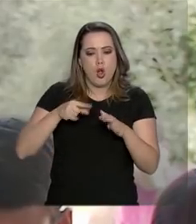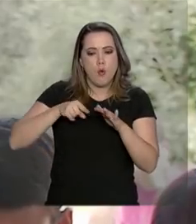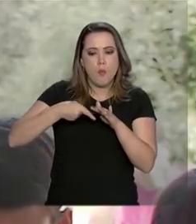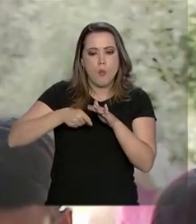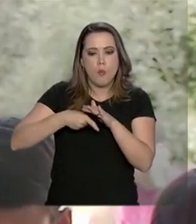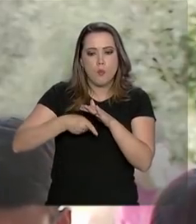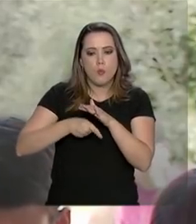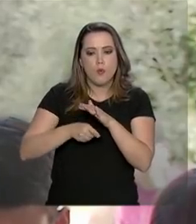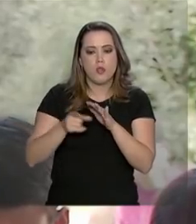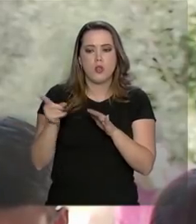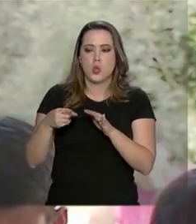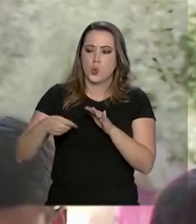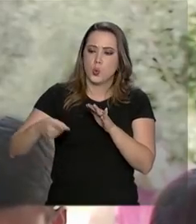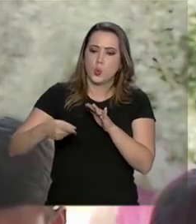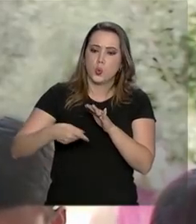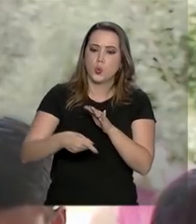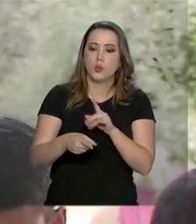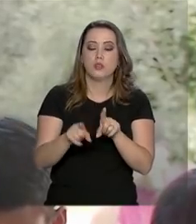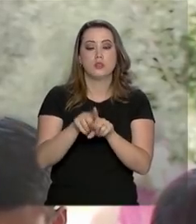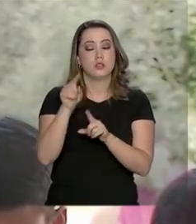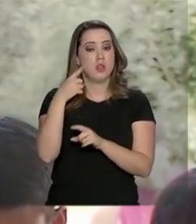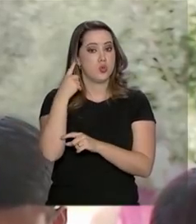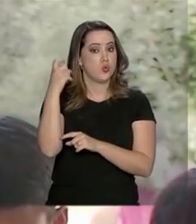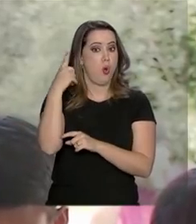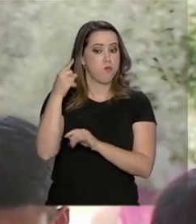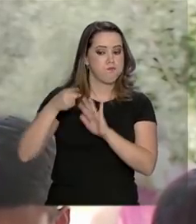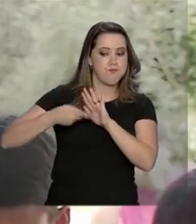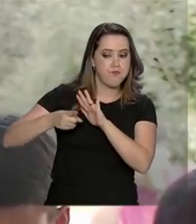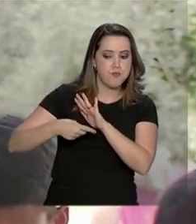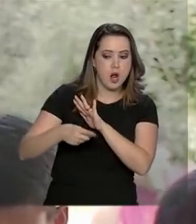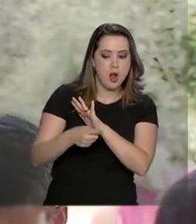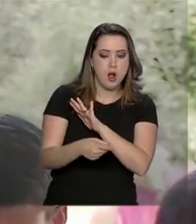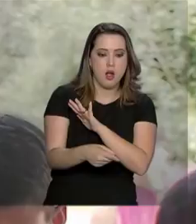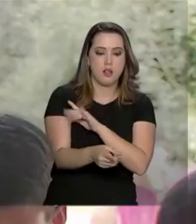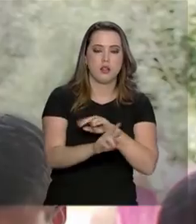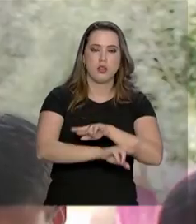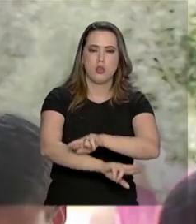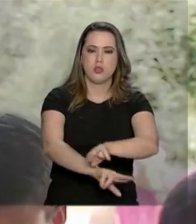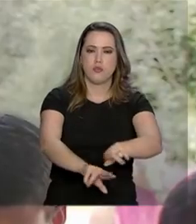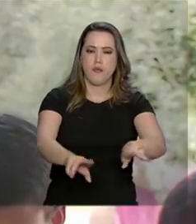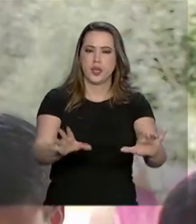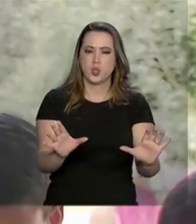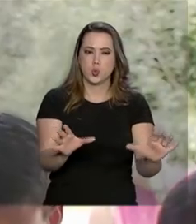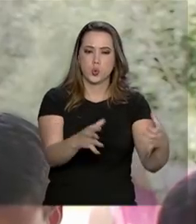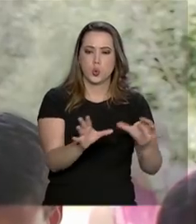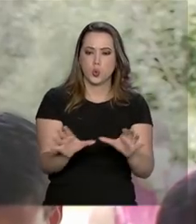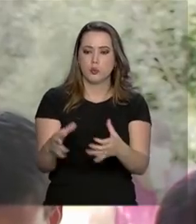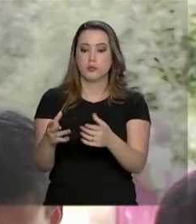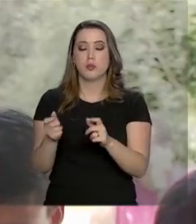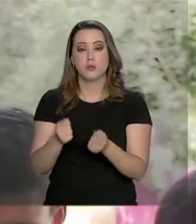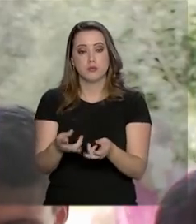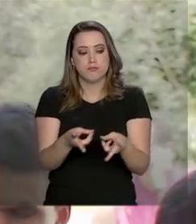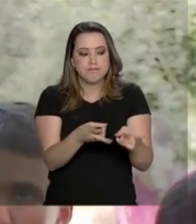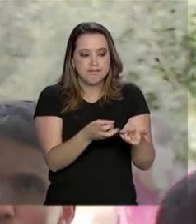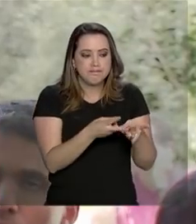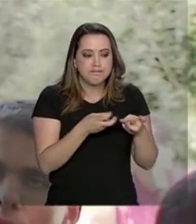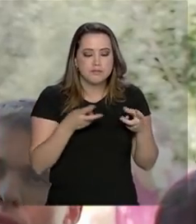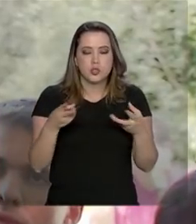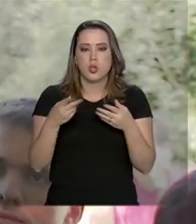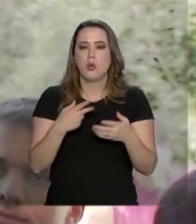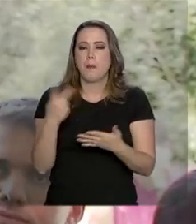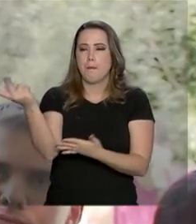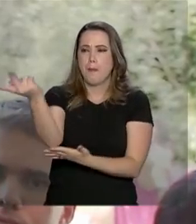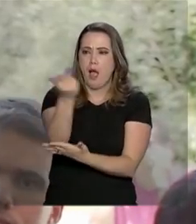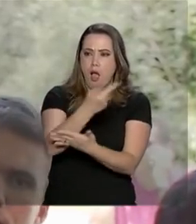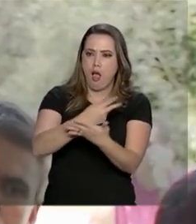aquele equipamento, ele emite uma frequência, né, de som, e a partir da resposta do material de diferentes densidades, a gente consegue fazer uma espécie, né, de